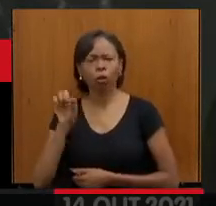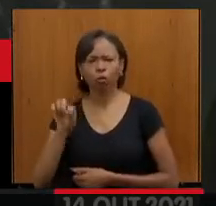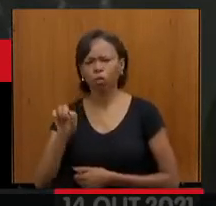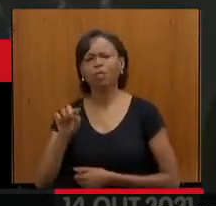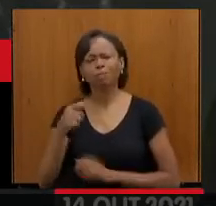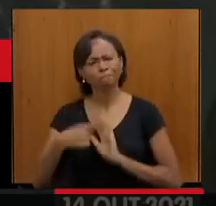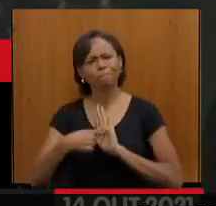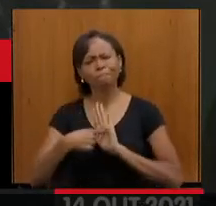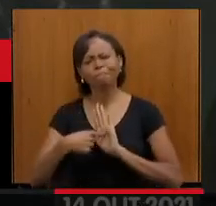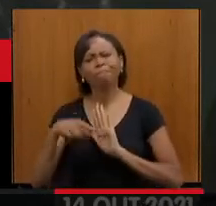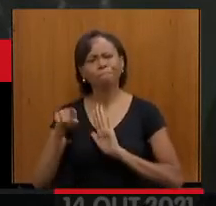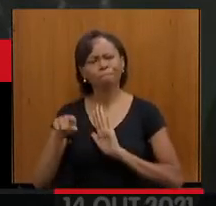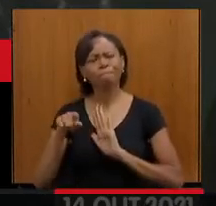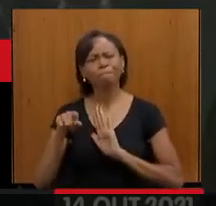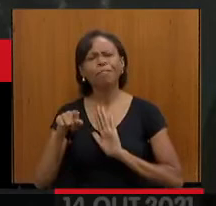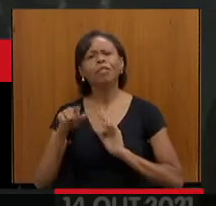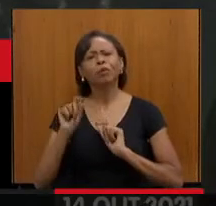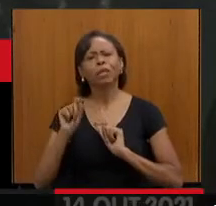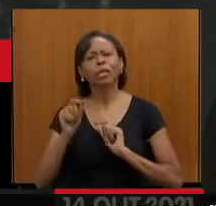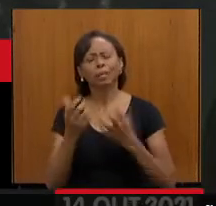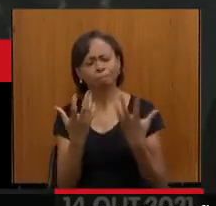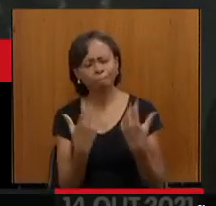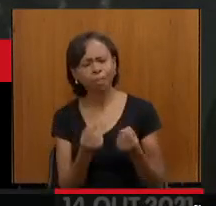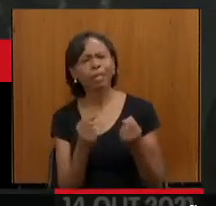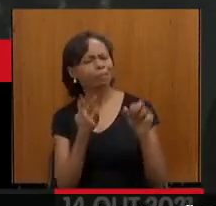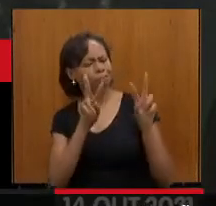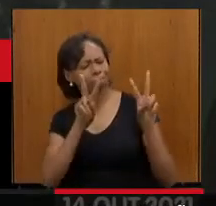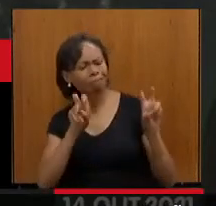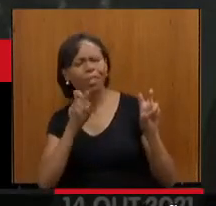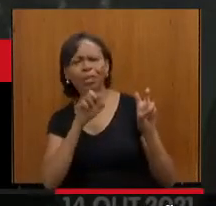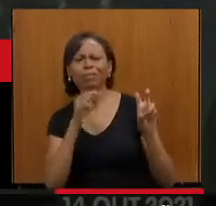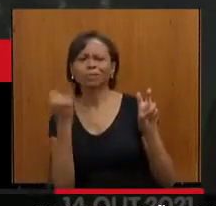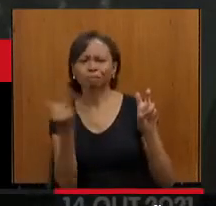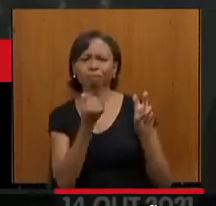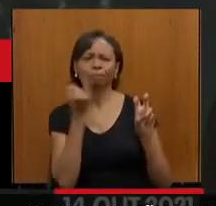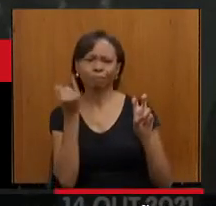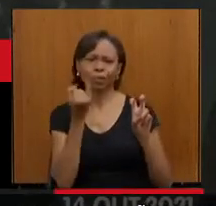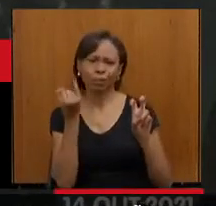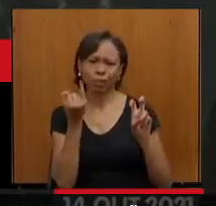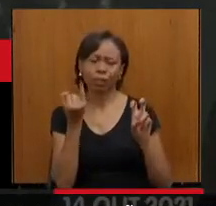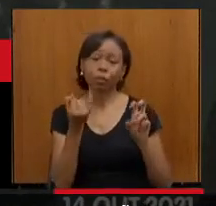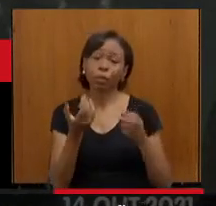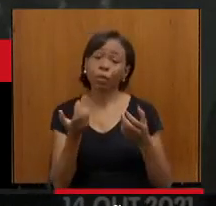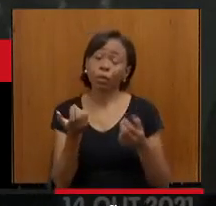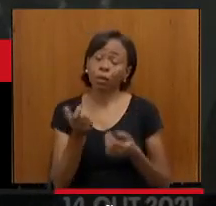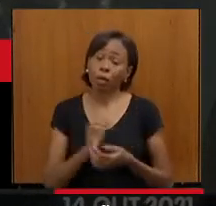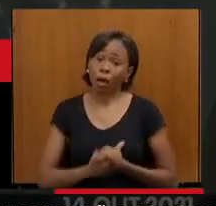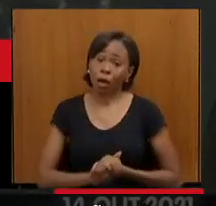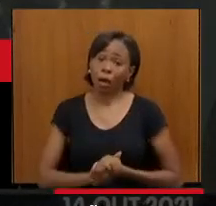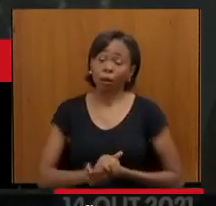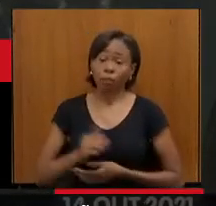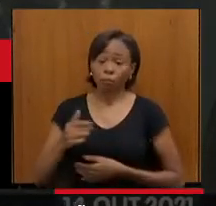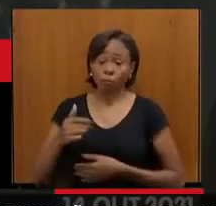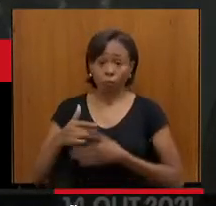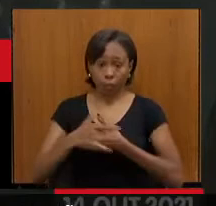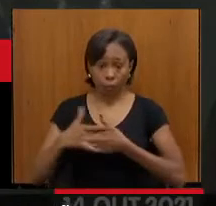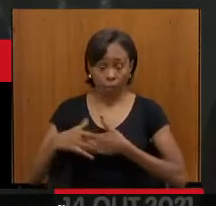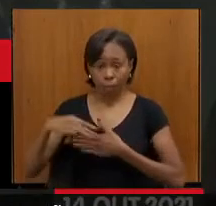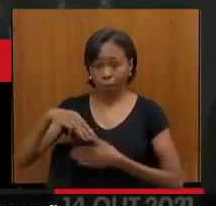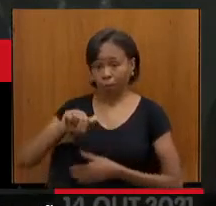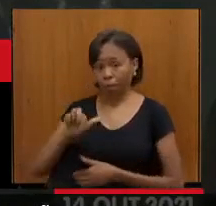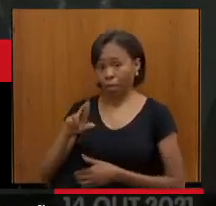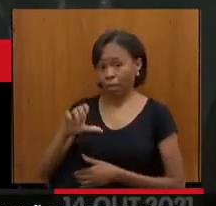de abraçar uma causa dessa importância. Porque, se me permite, a doutora Marcela, a doutora